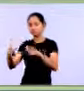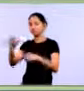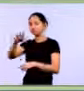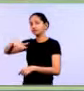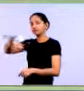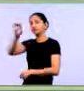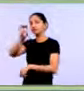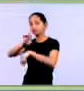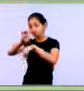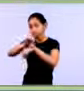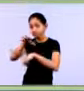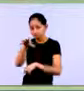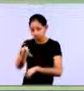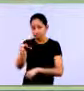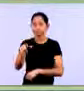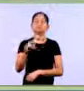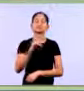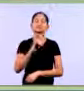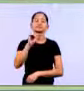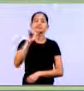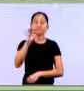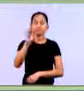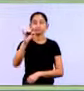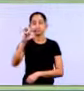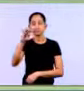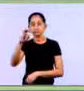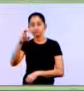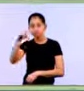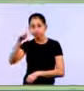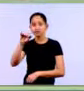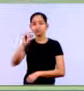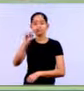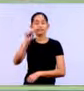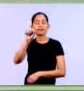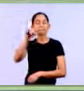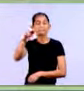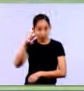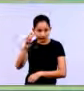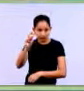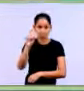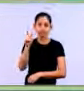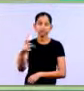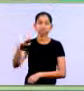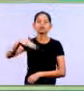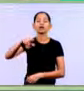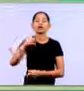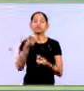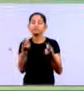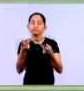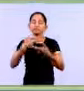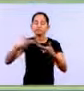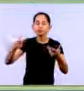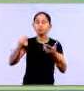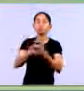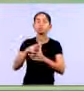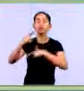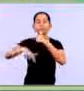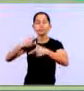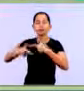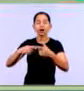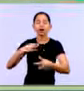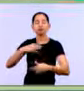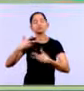sobre o ITCMD, o ICMS, que é o Imposto sobre a Circulação de Mercadorias e Serviços,